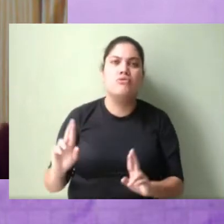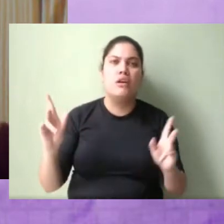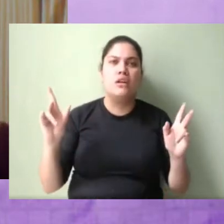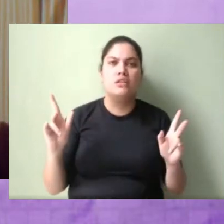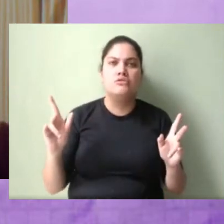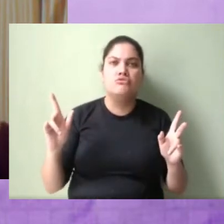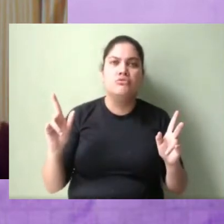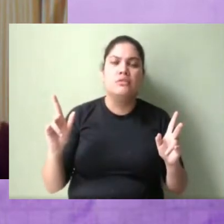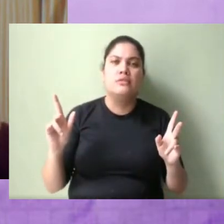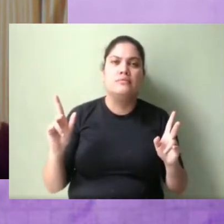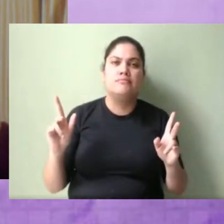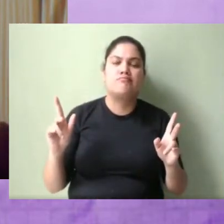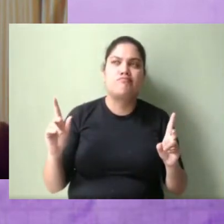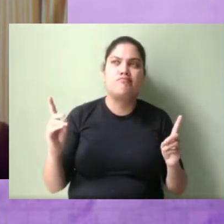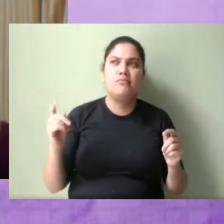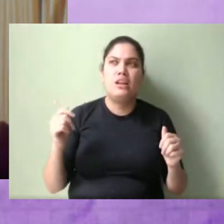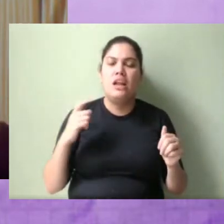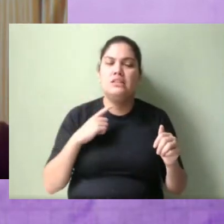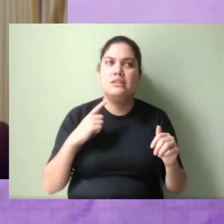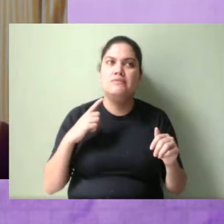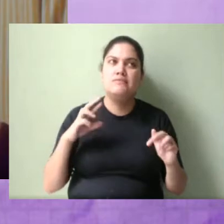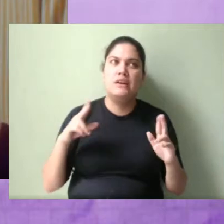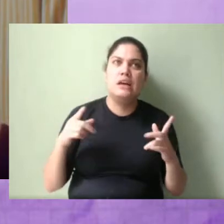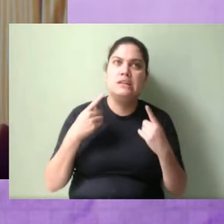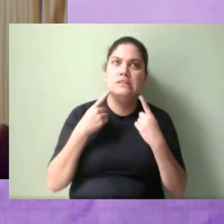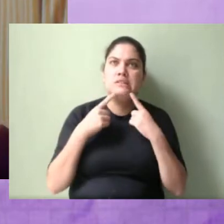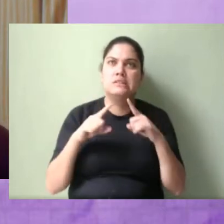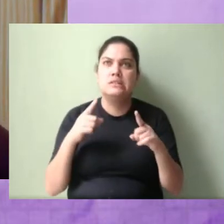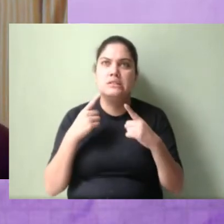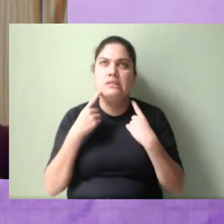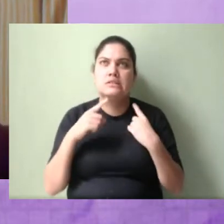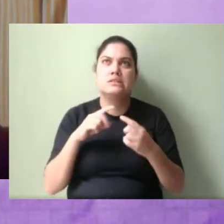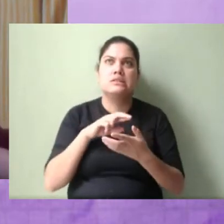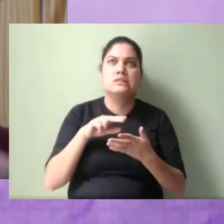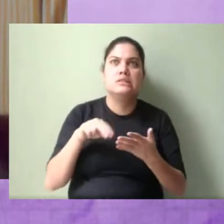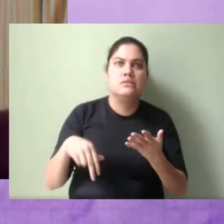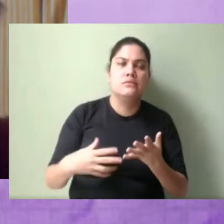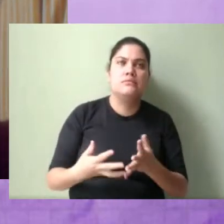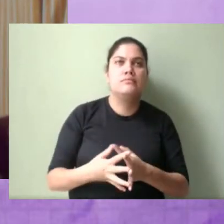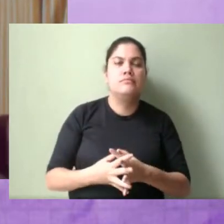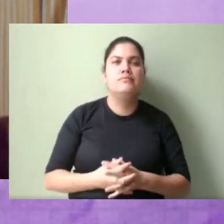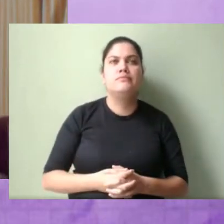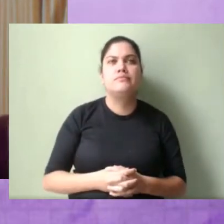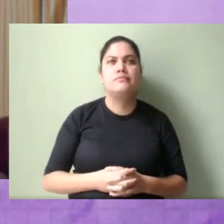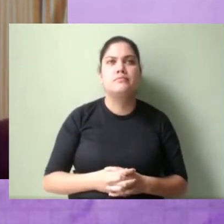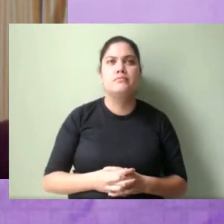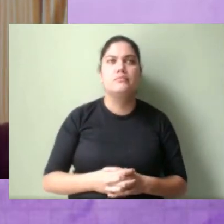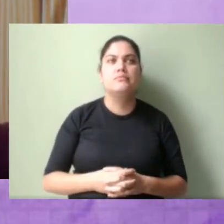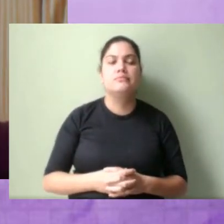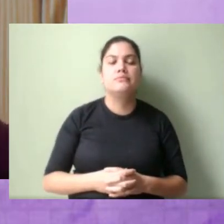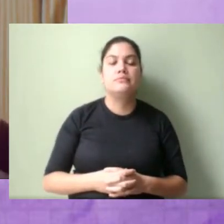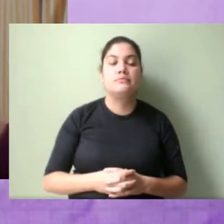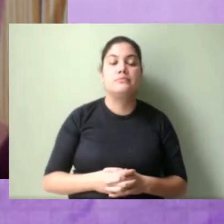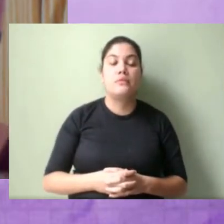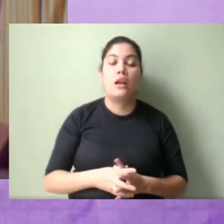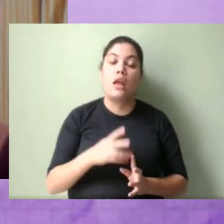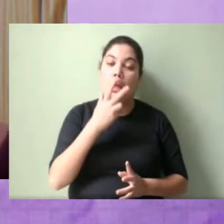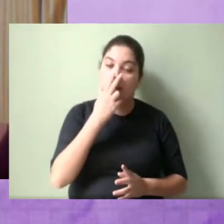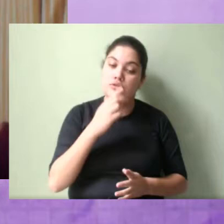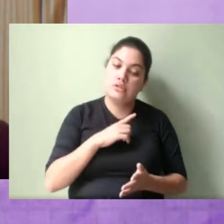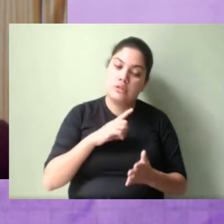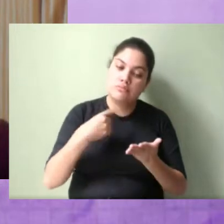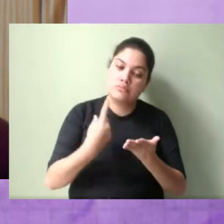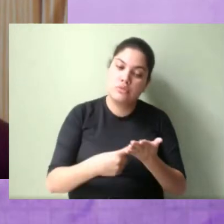se fosse um reitor homem, iria lá, bater na porta e falar, eu acho errado, mas com a mulher é diferente, tem que... Aí vira um monte de fifis,